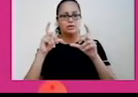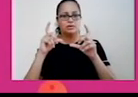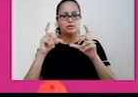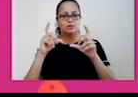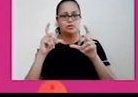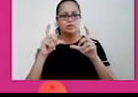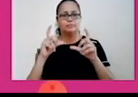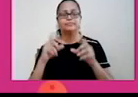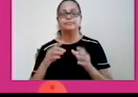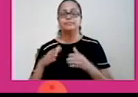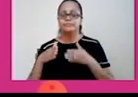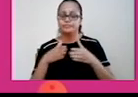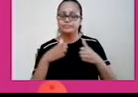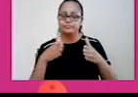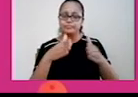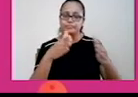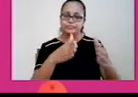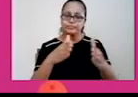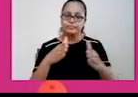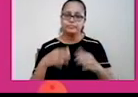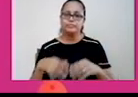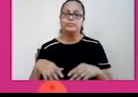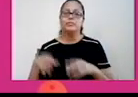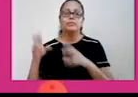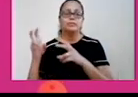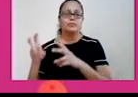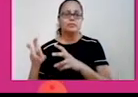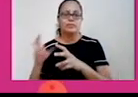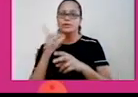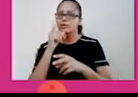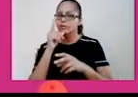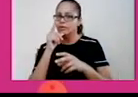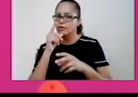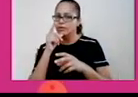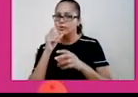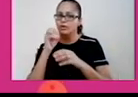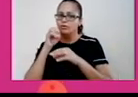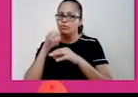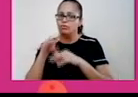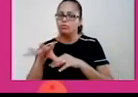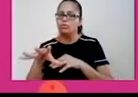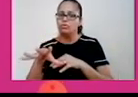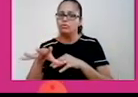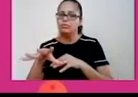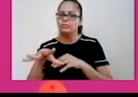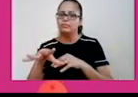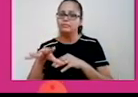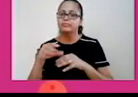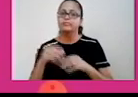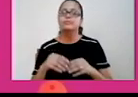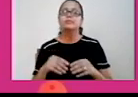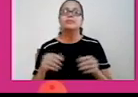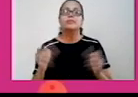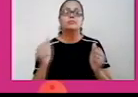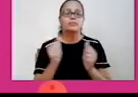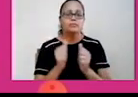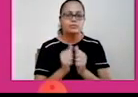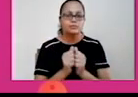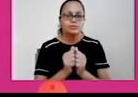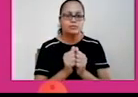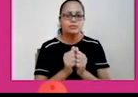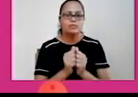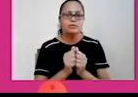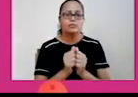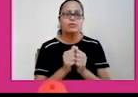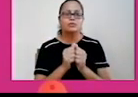de irrigação nessa região do país permite que a ocupação humana do Planalto da Mongólia Interior, nas proximidades do deserto de